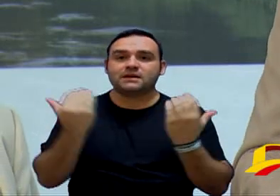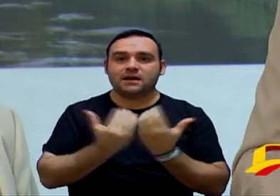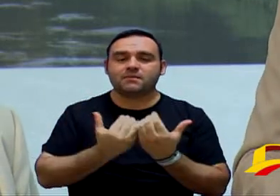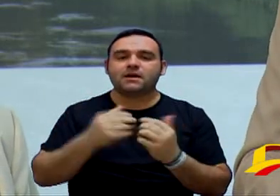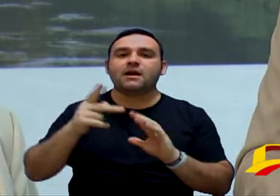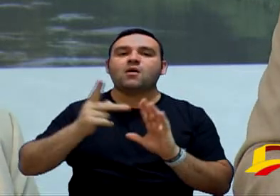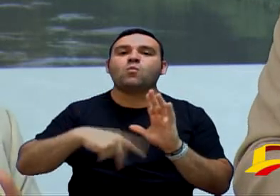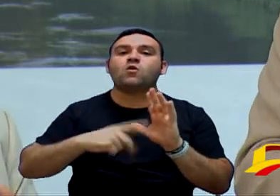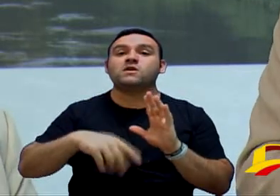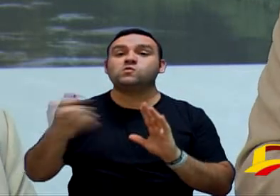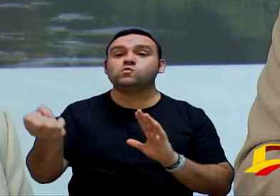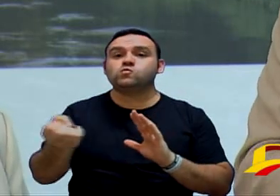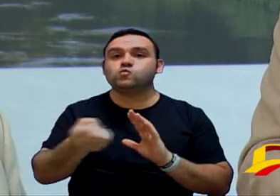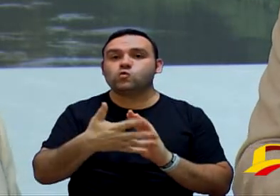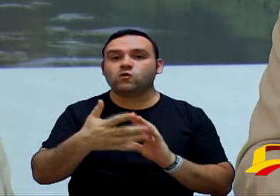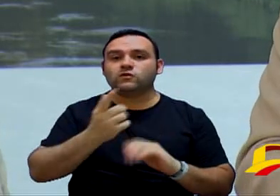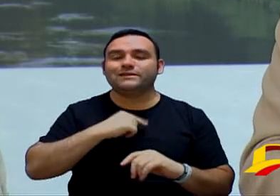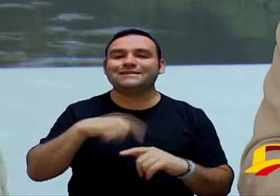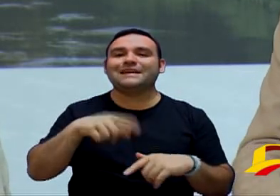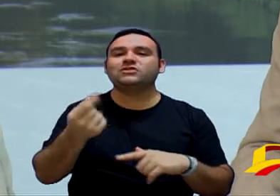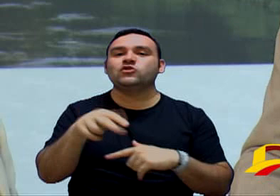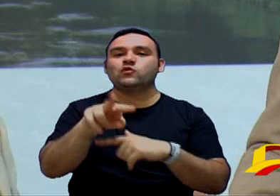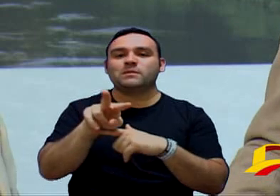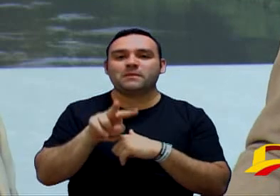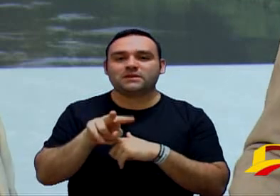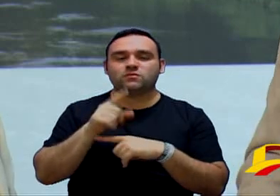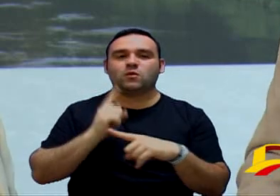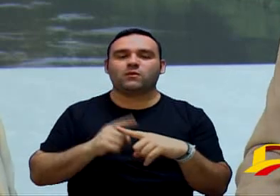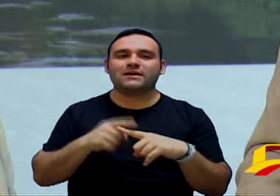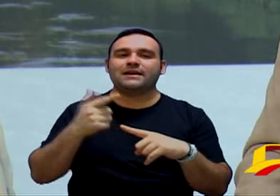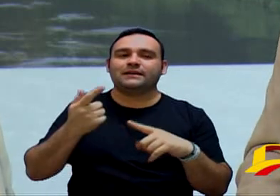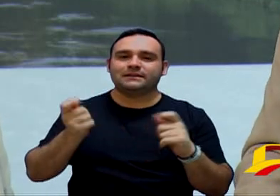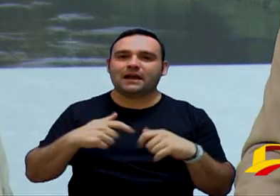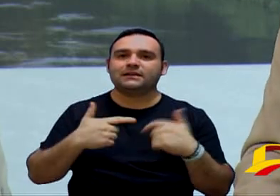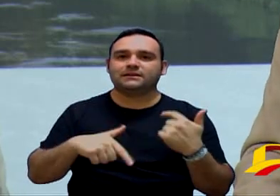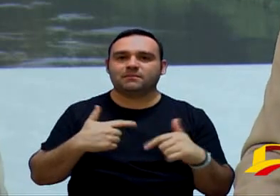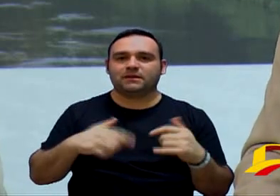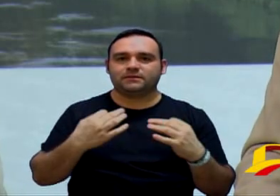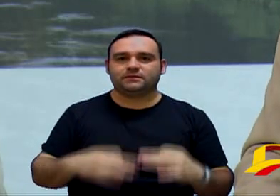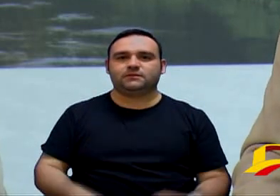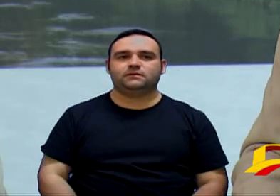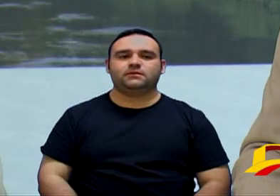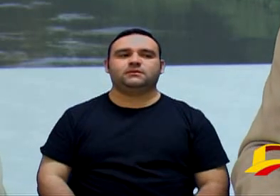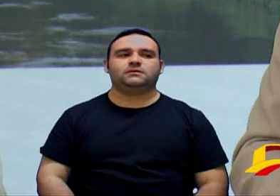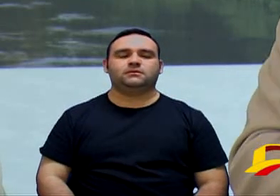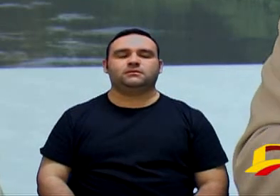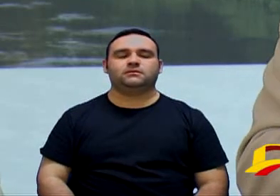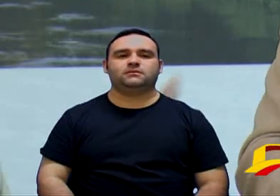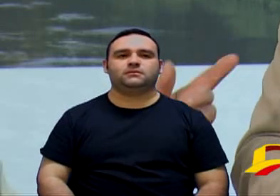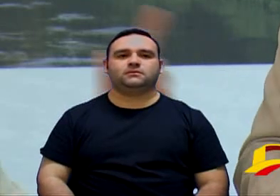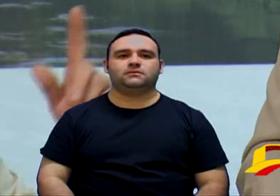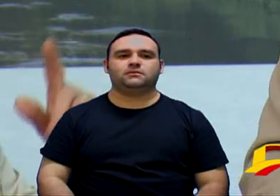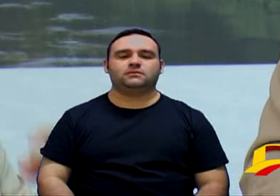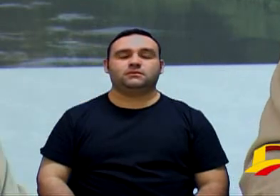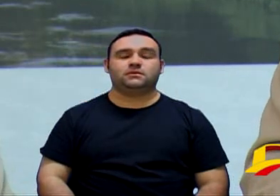Municipal um projeto do empréstimo para fazer esse trabalho de troca